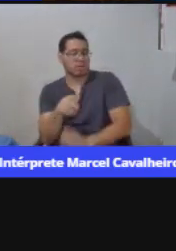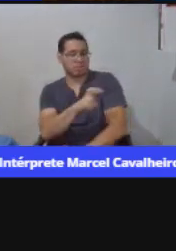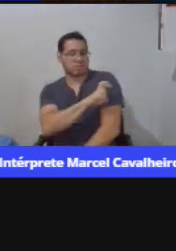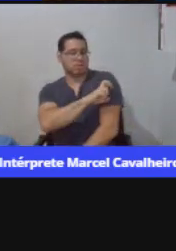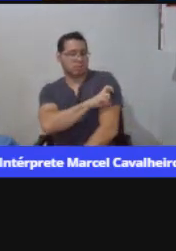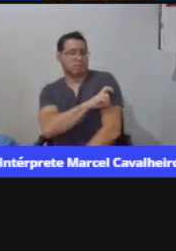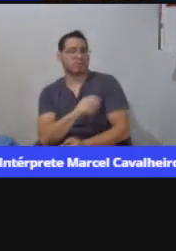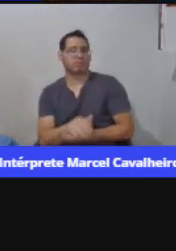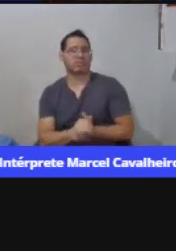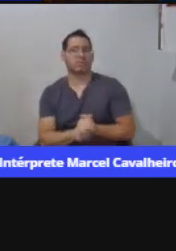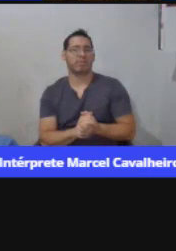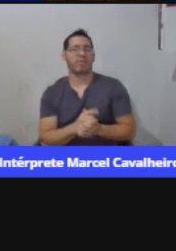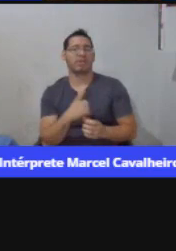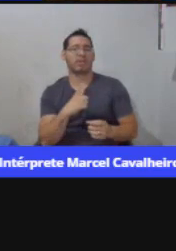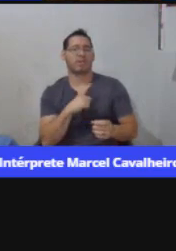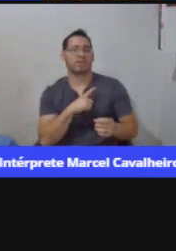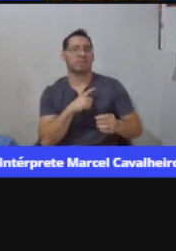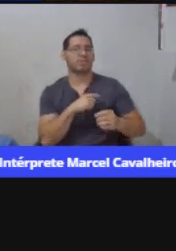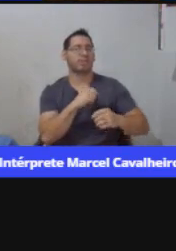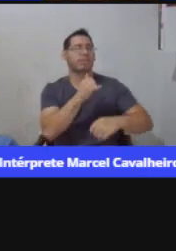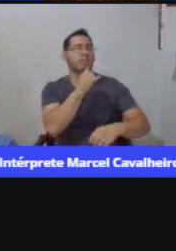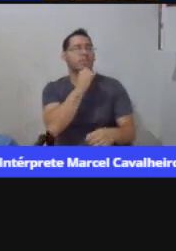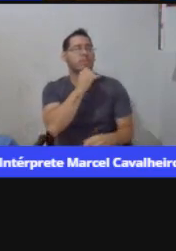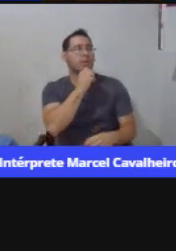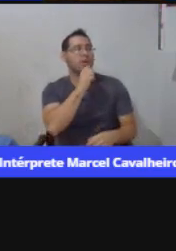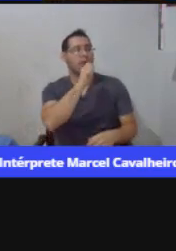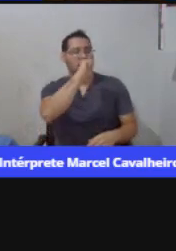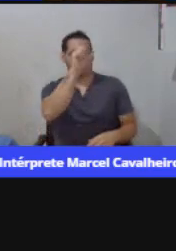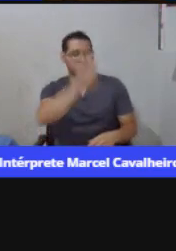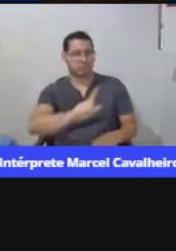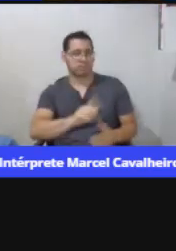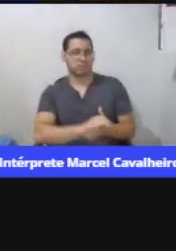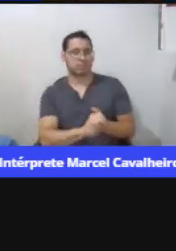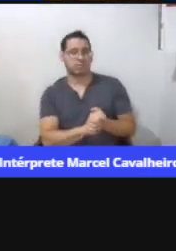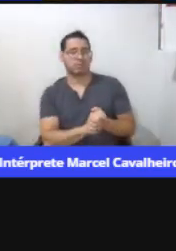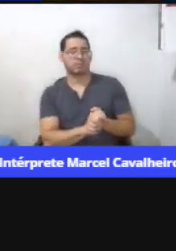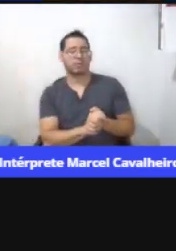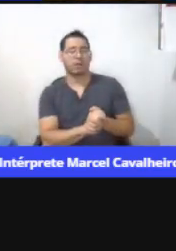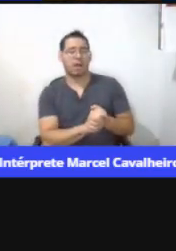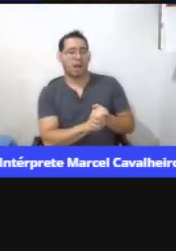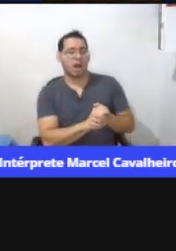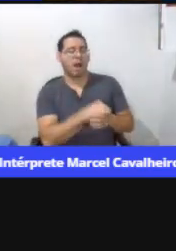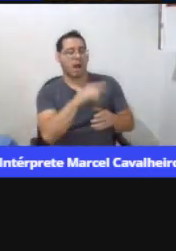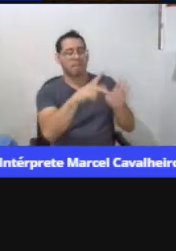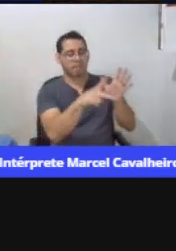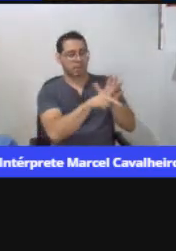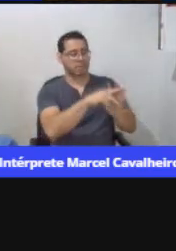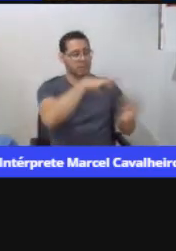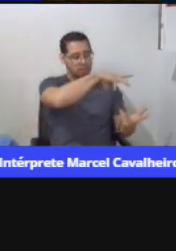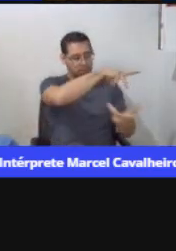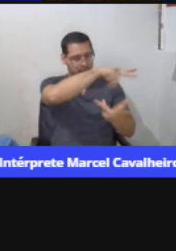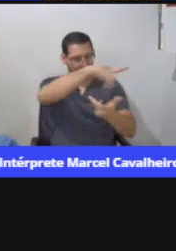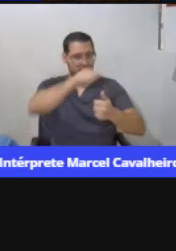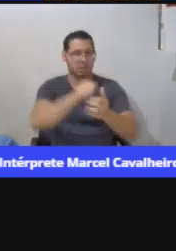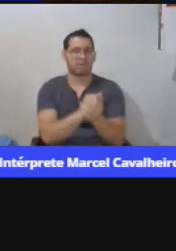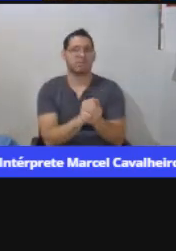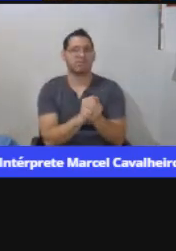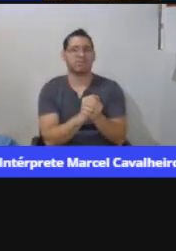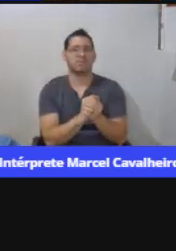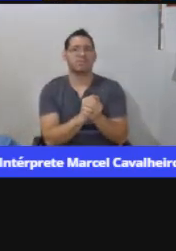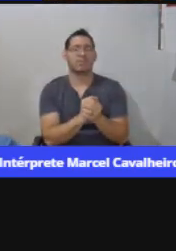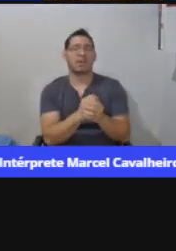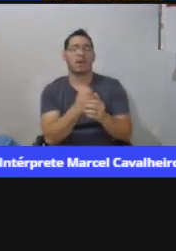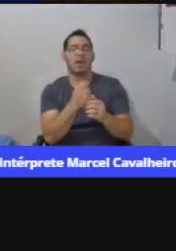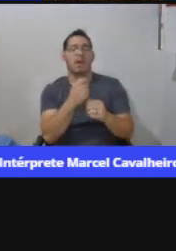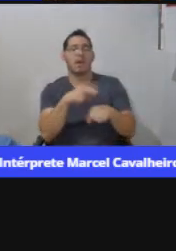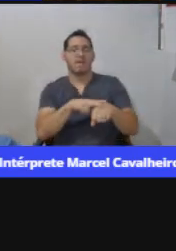ano. Nós temos em azul habilidades de Terra e Universo, em verde habilidades de